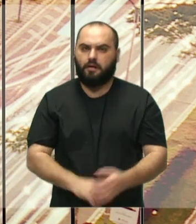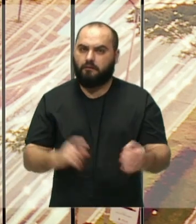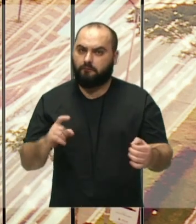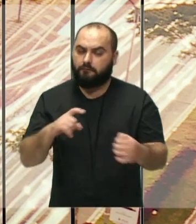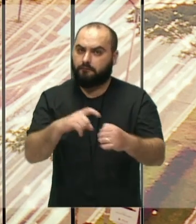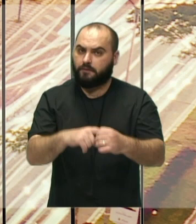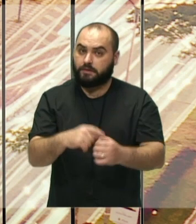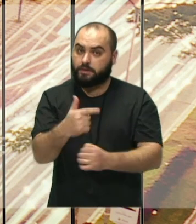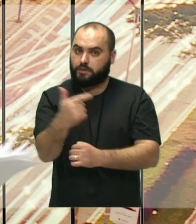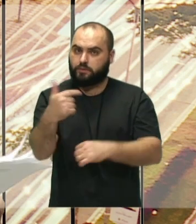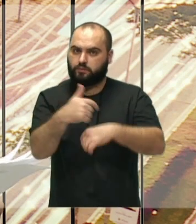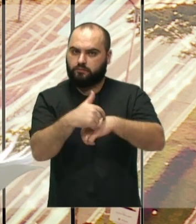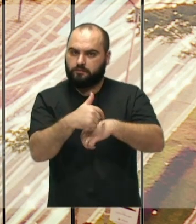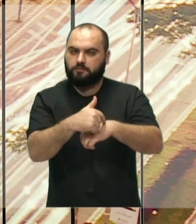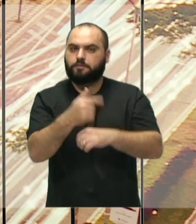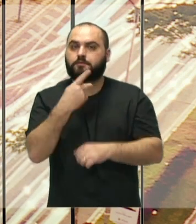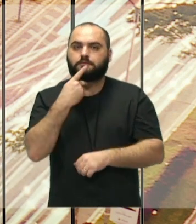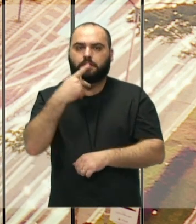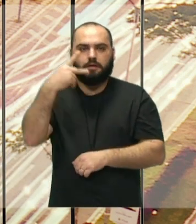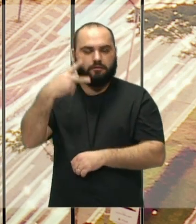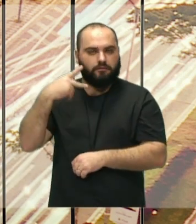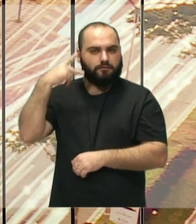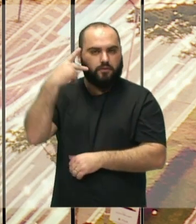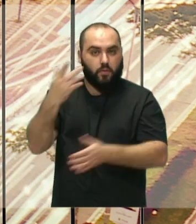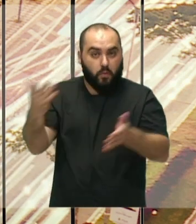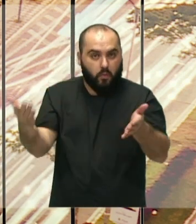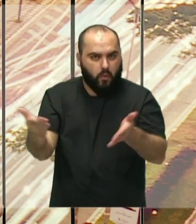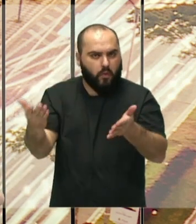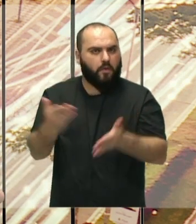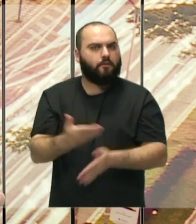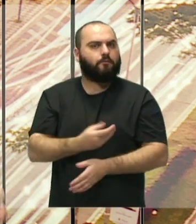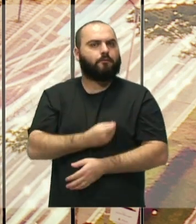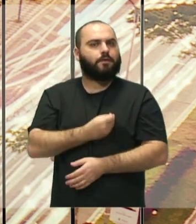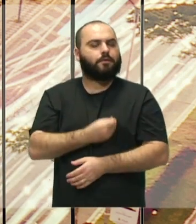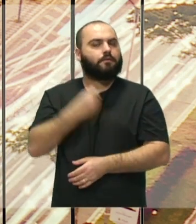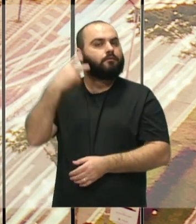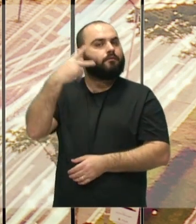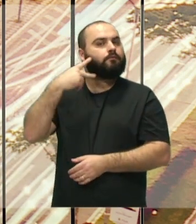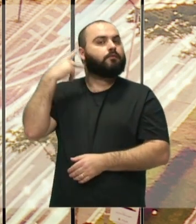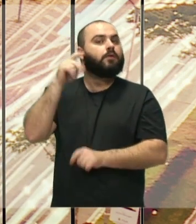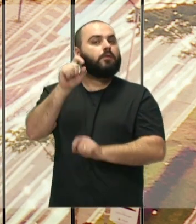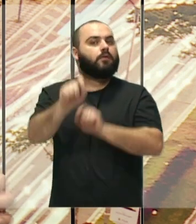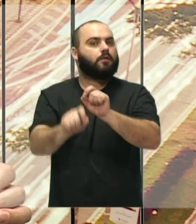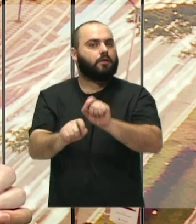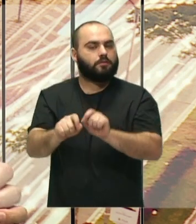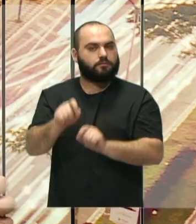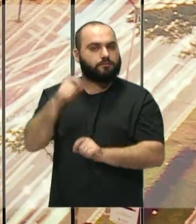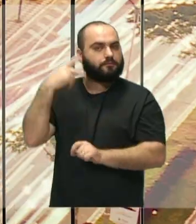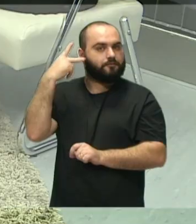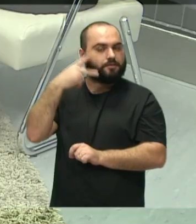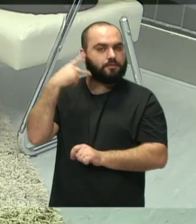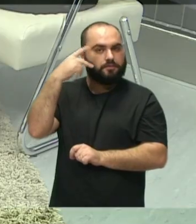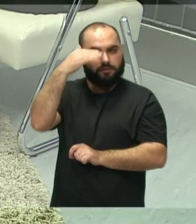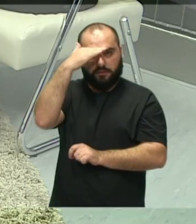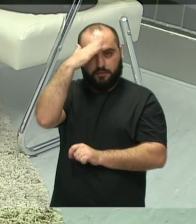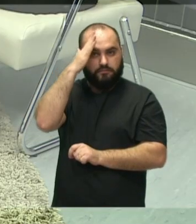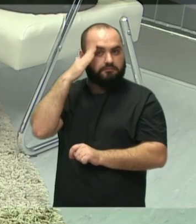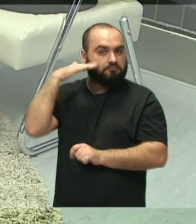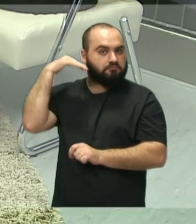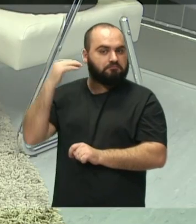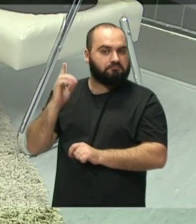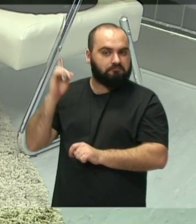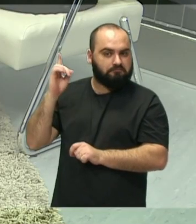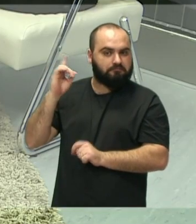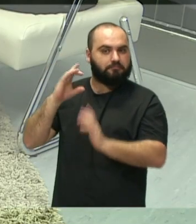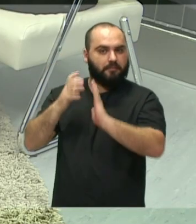Voltamos com o segundo bloco do Fala Vereador. Hoje participa conosco a vereadora Aline Aranha, do DEM. Bom, vereadora,